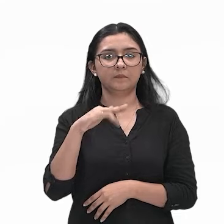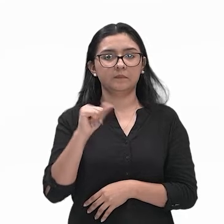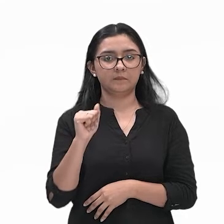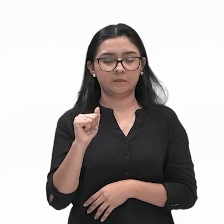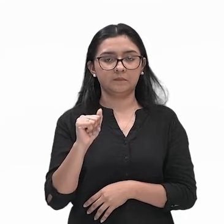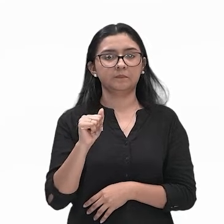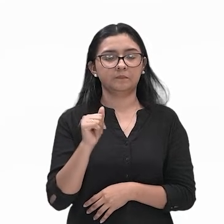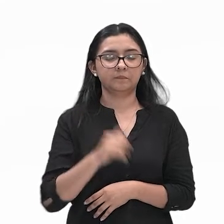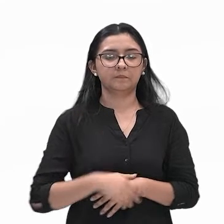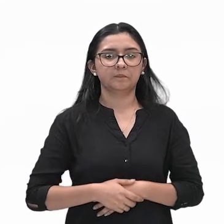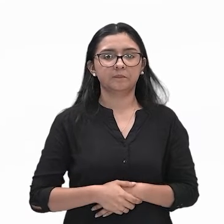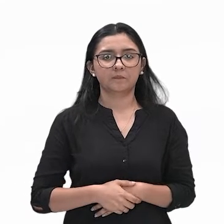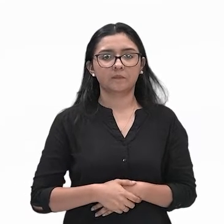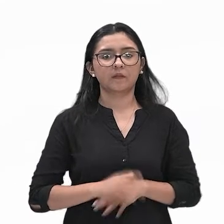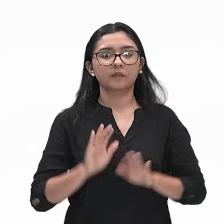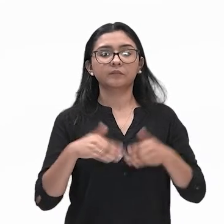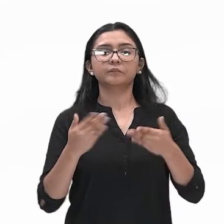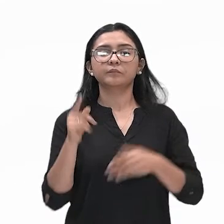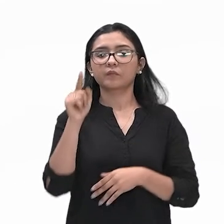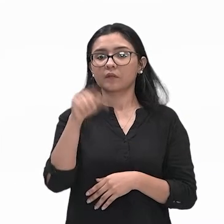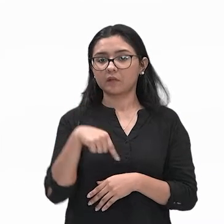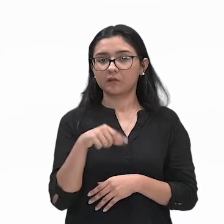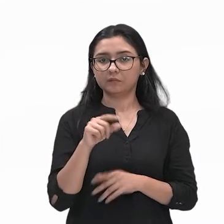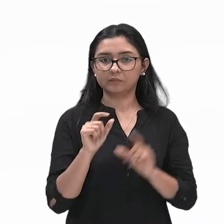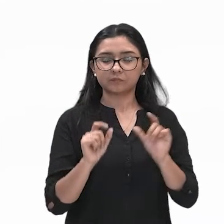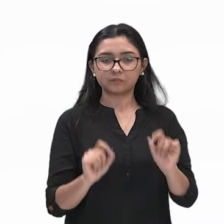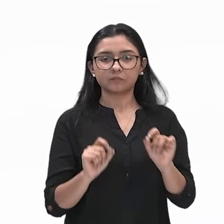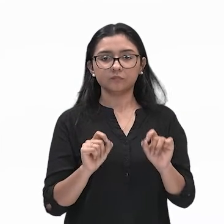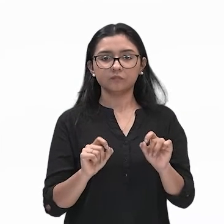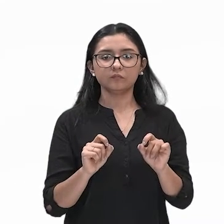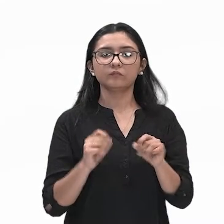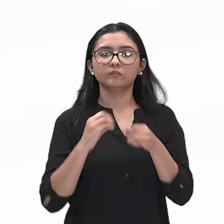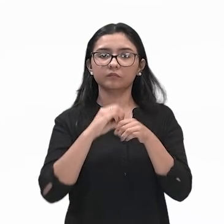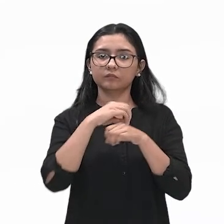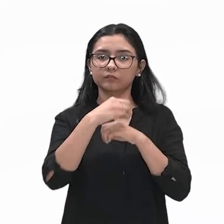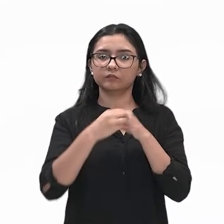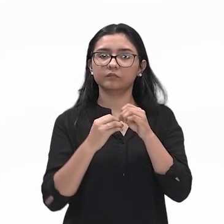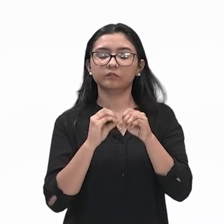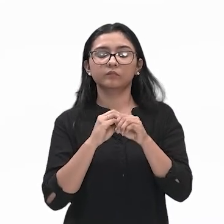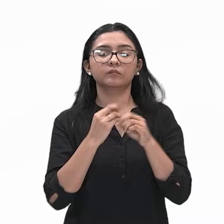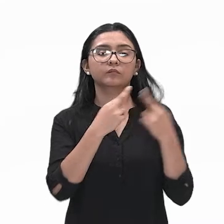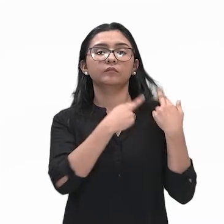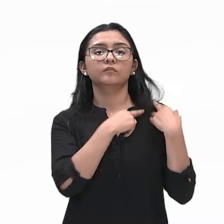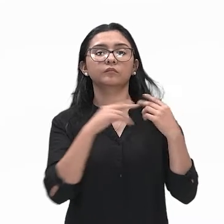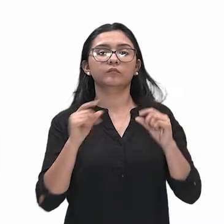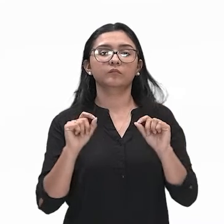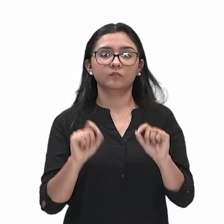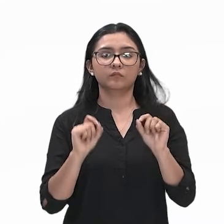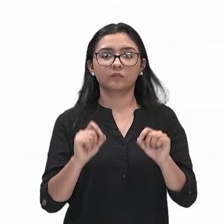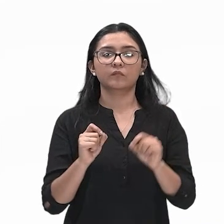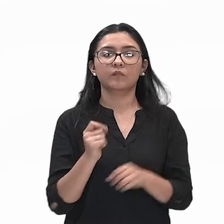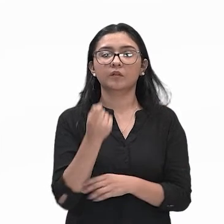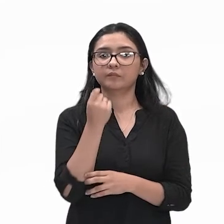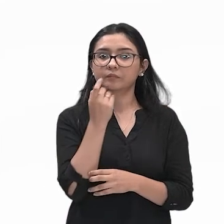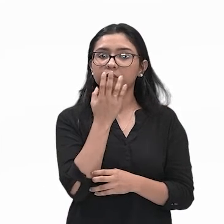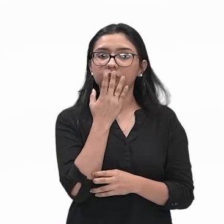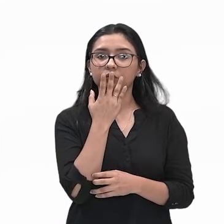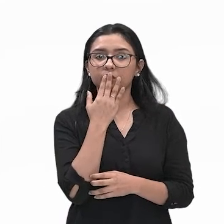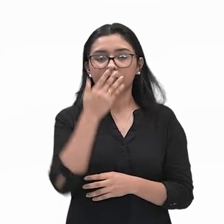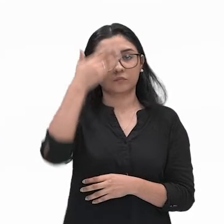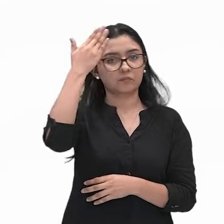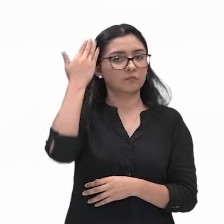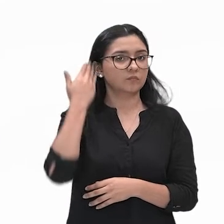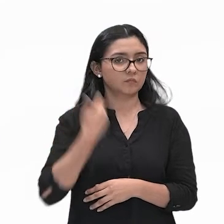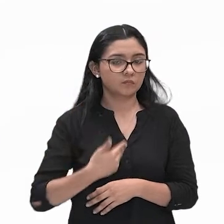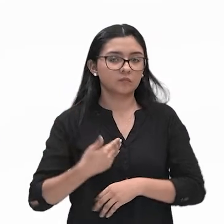é, né? A melanina, né, é essa molécula responsável pela cor dos nossos cabelos, pela cor da